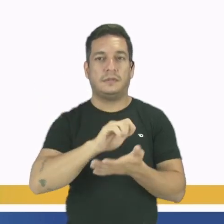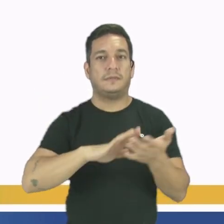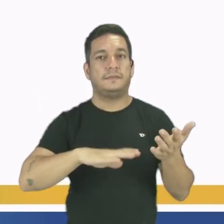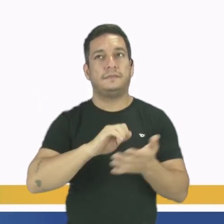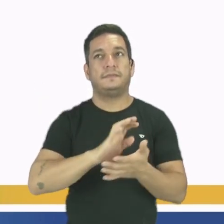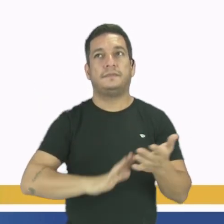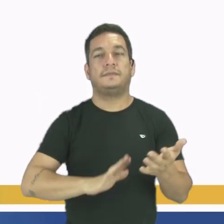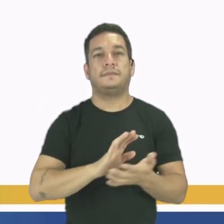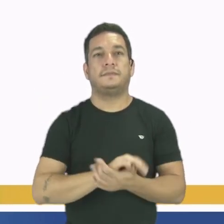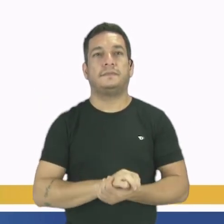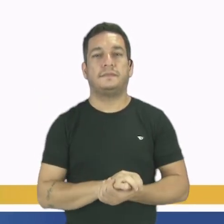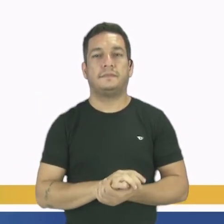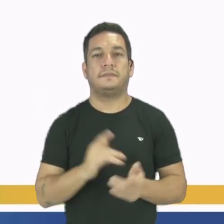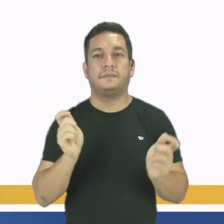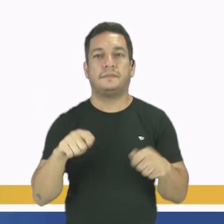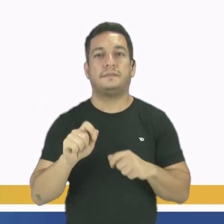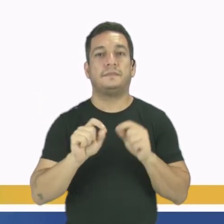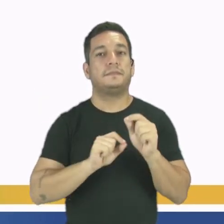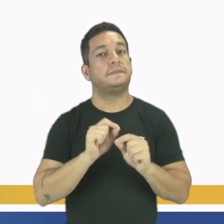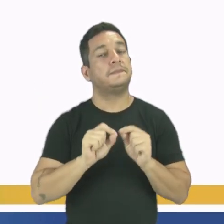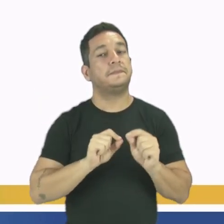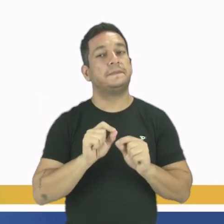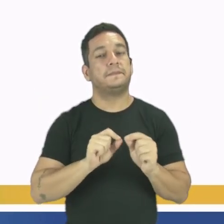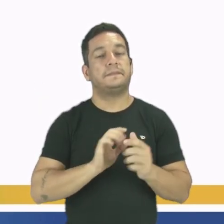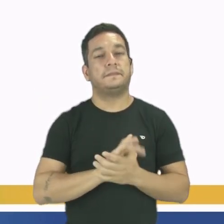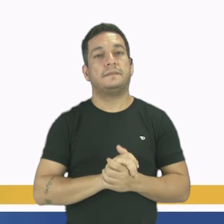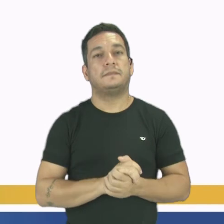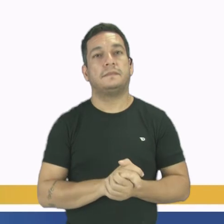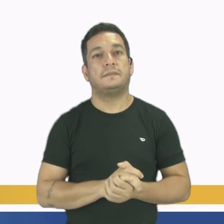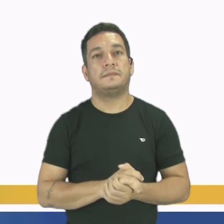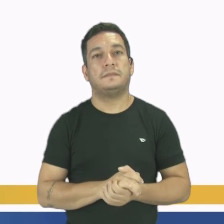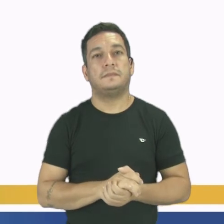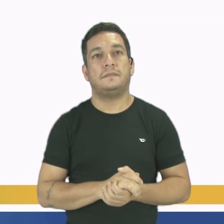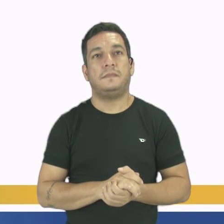aqui que a gente pode